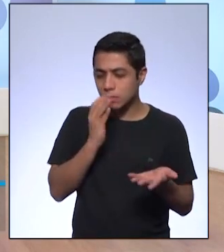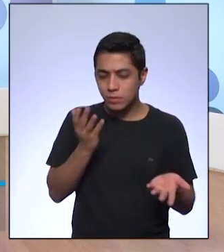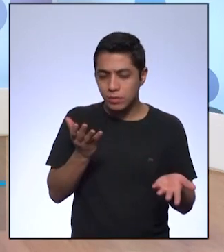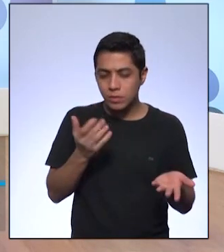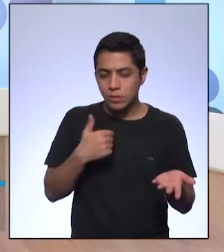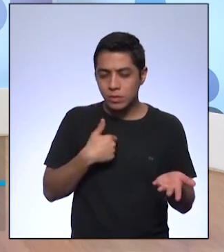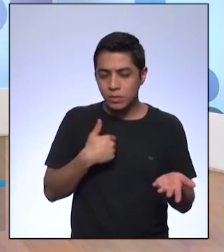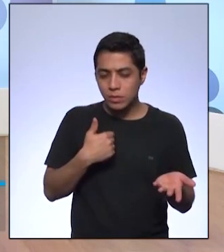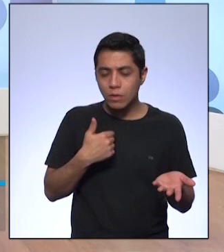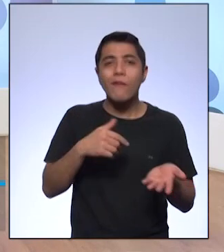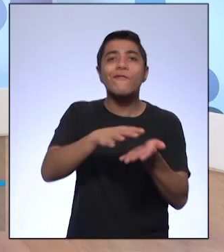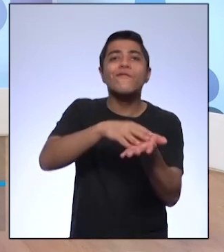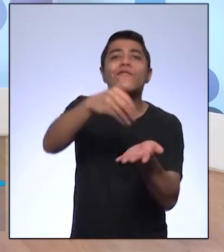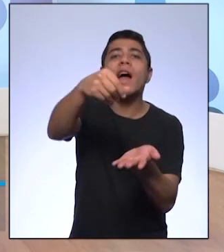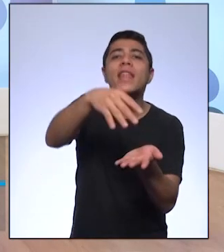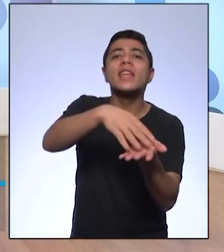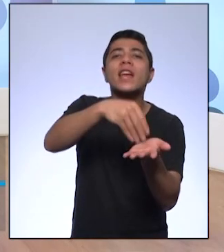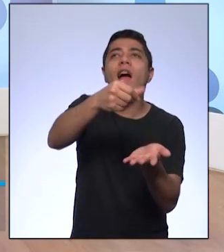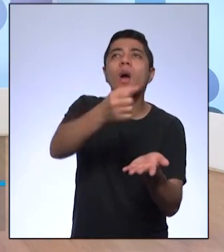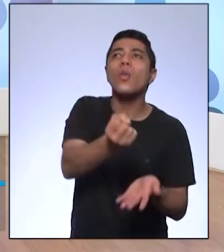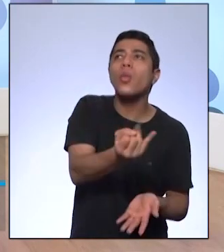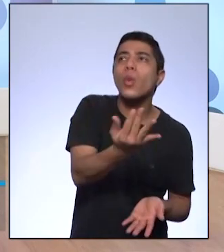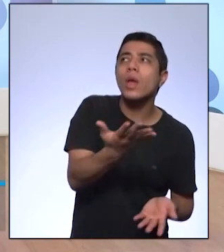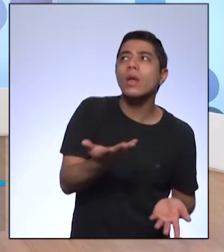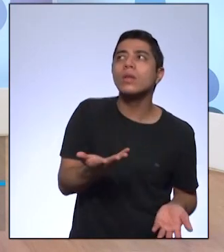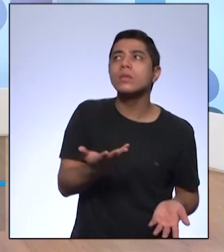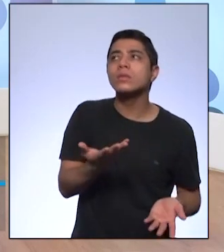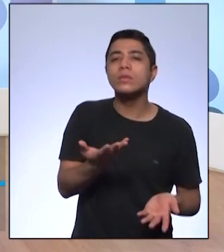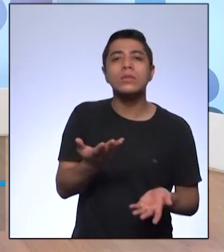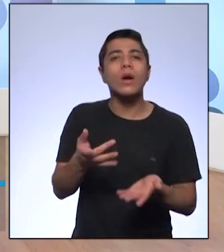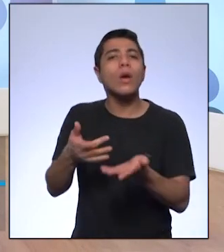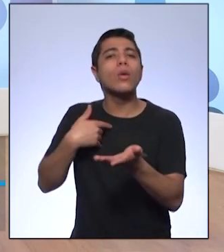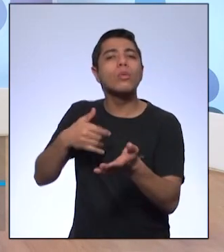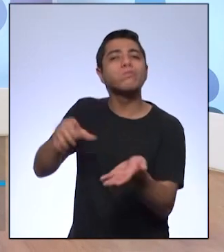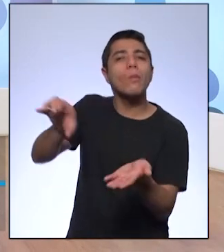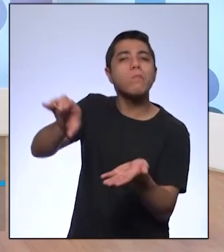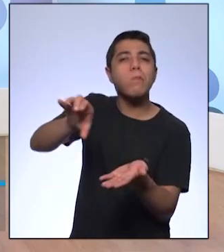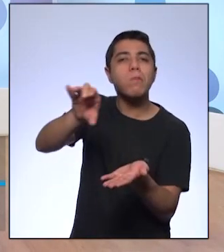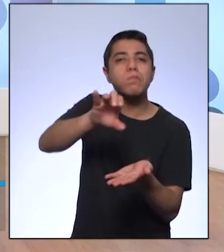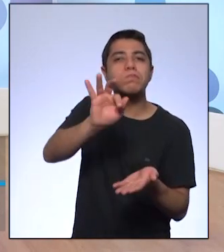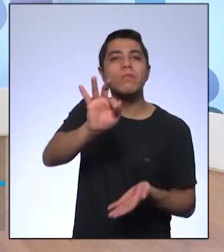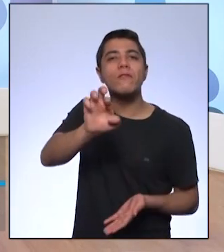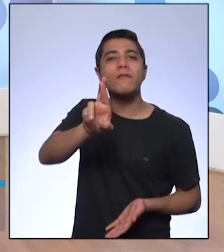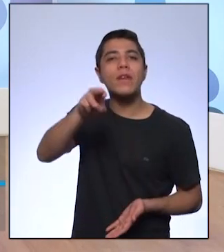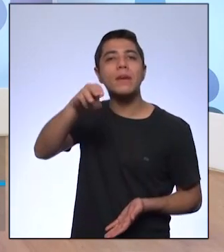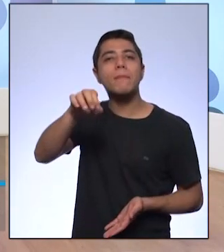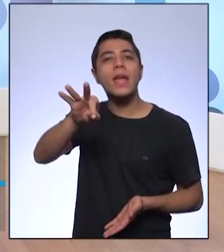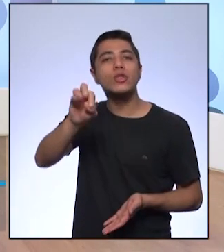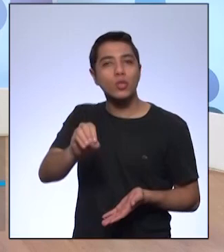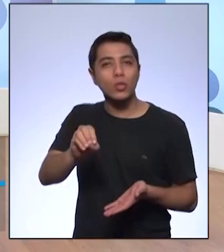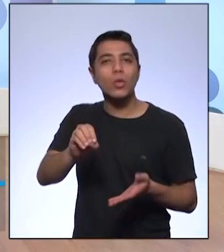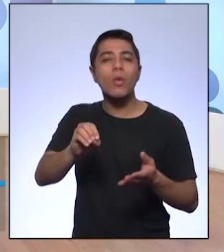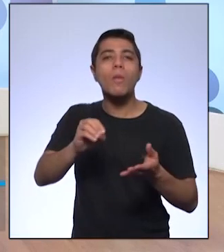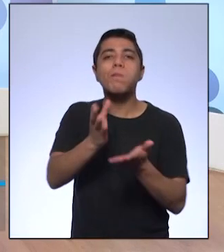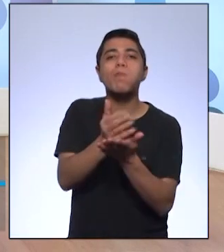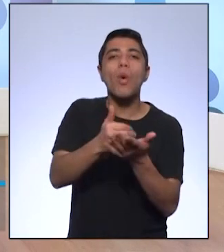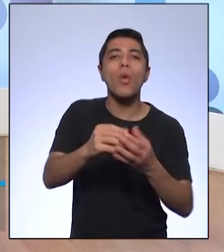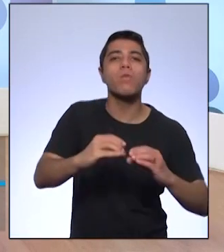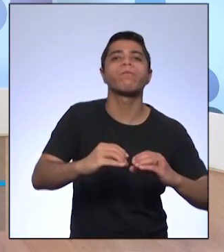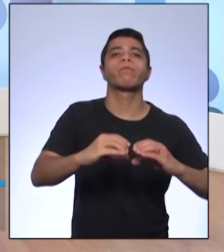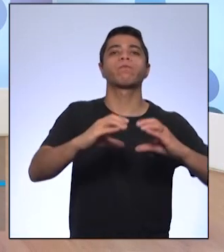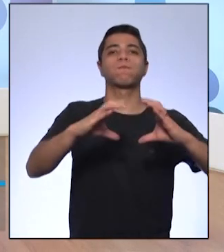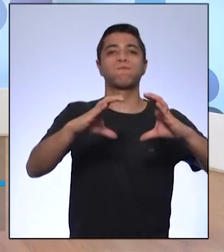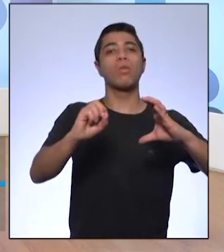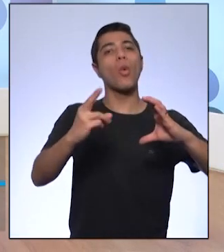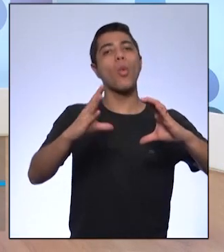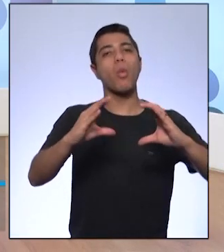fazer. Posso Perfeito, pensar também na quantidade de fermento, se o bolo cresce ou não. perfeito. Então eu tenho várias relações do É bolo, né? verdade. Temperatura